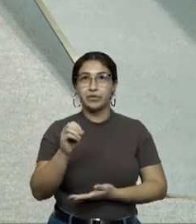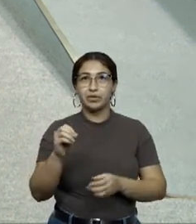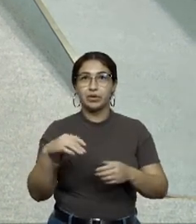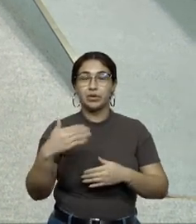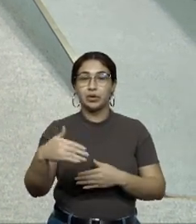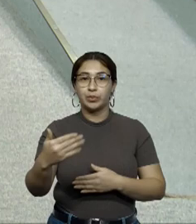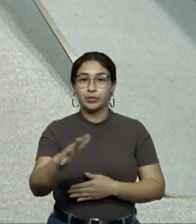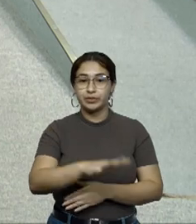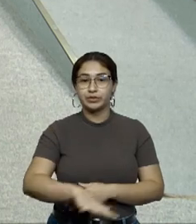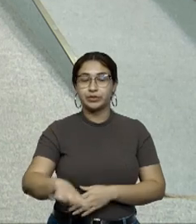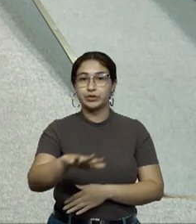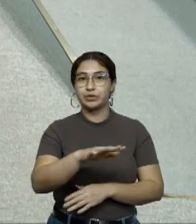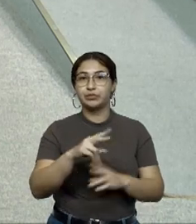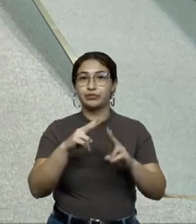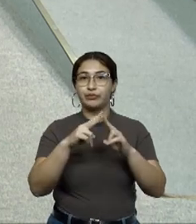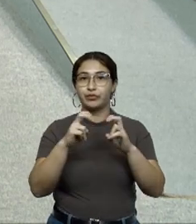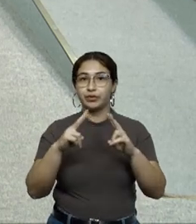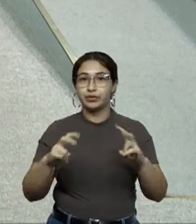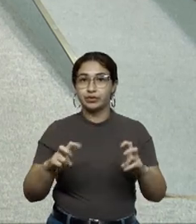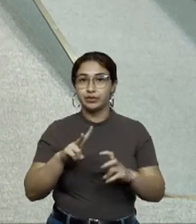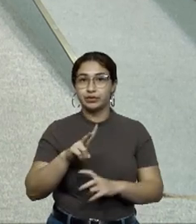Florianópolis o Vinícius